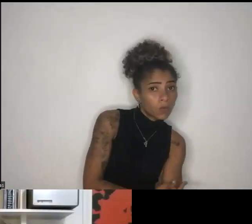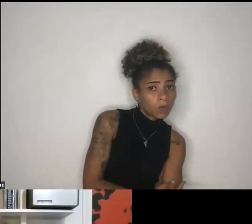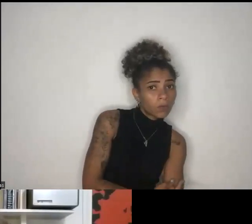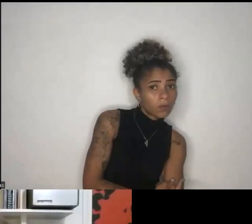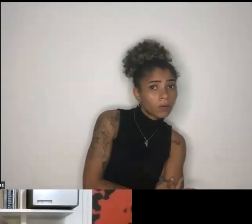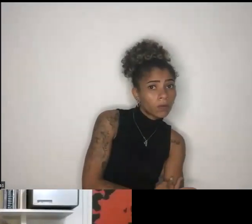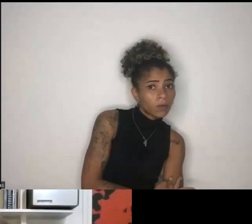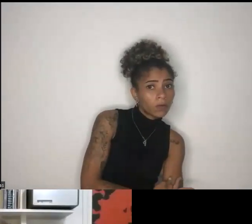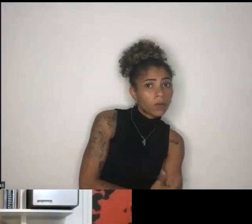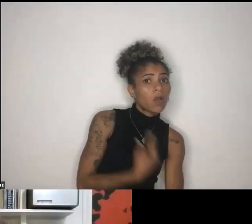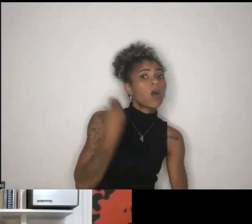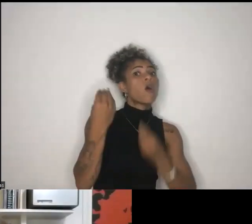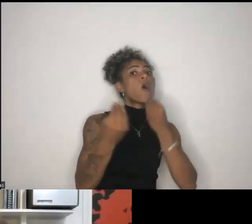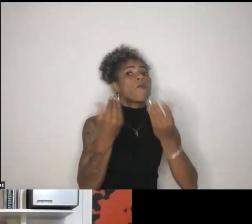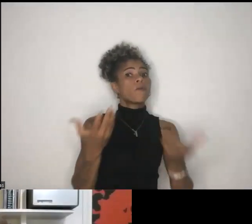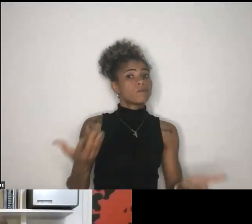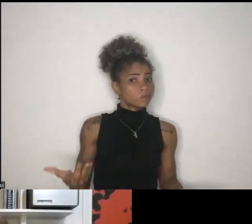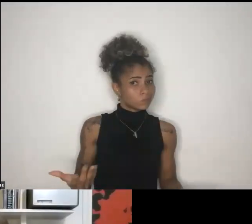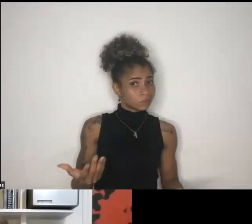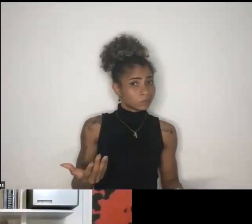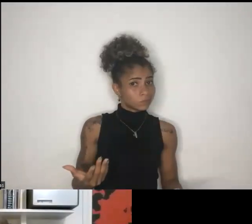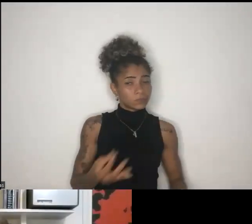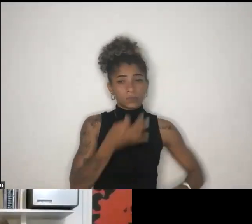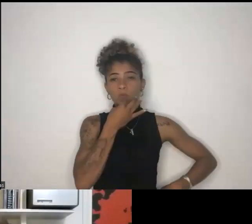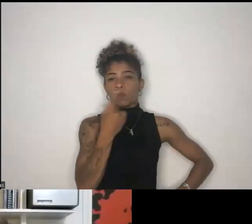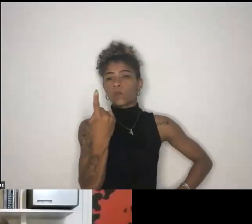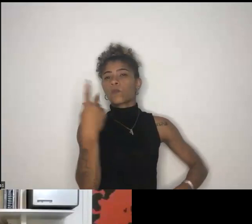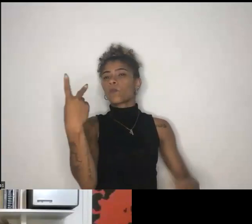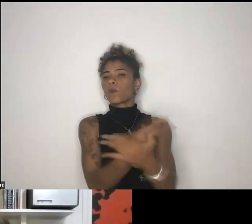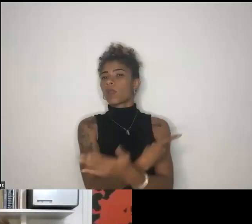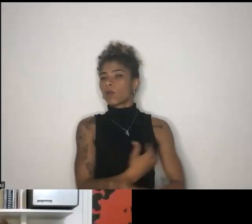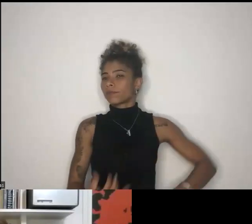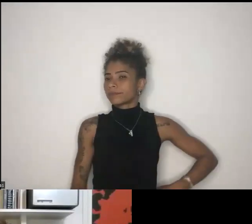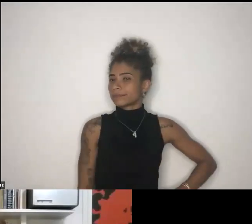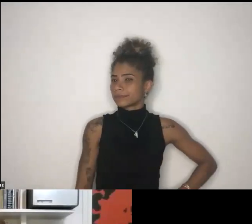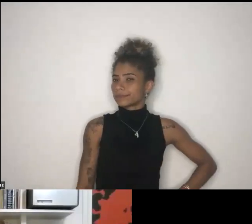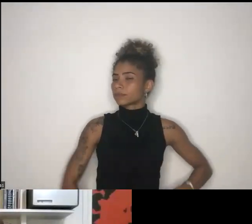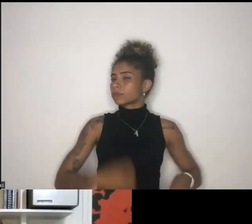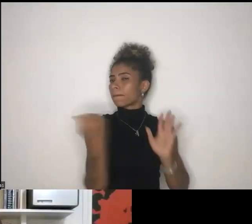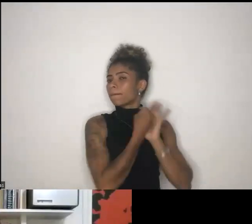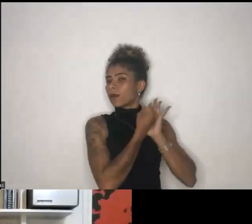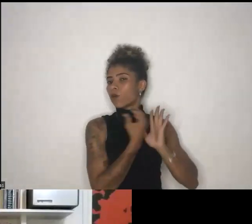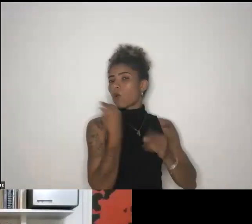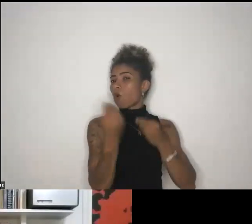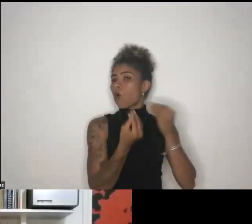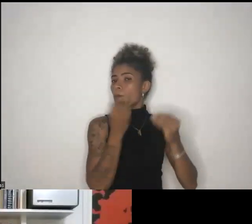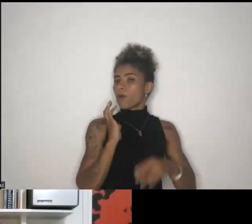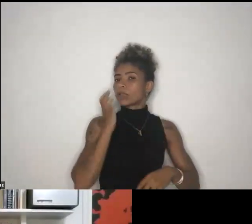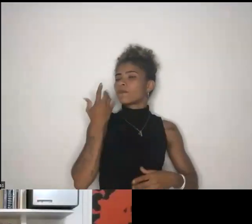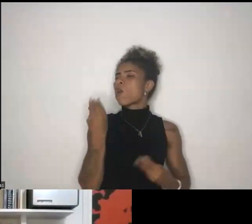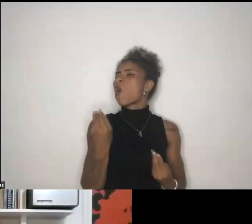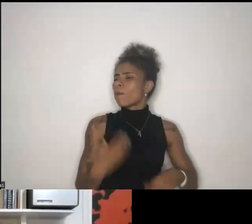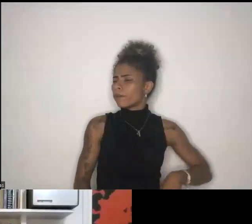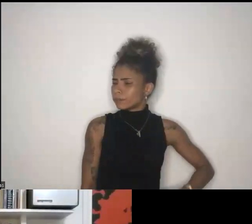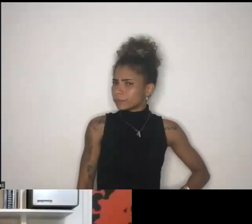pergunta e como lidar com eles Conta aí um fracasso retumbante que te marque como você tá lidando com essas questões